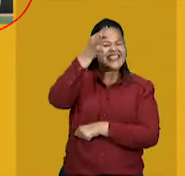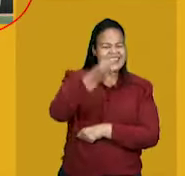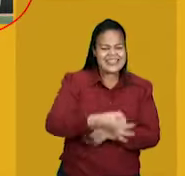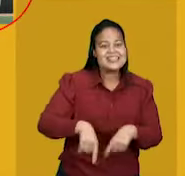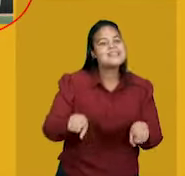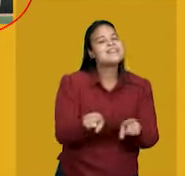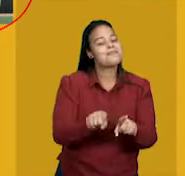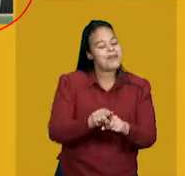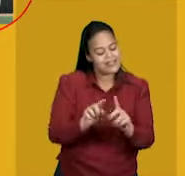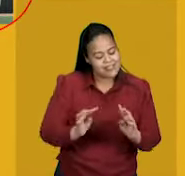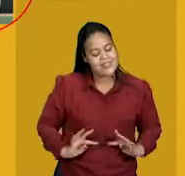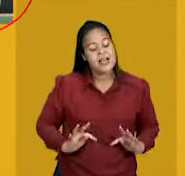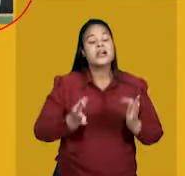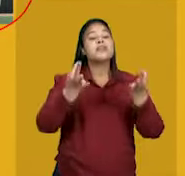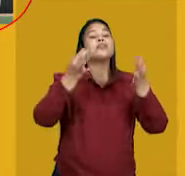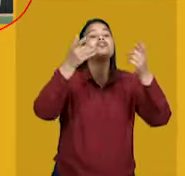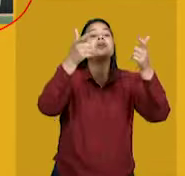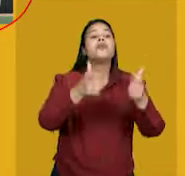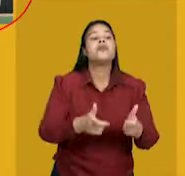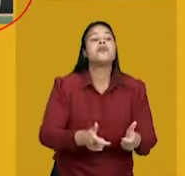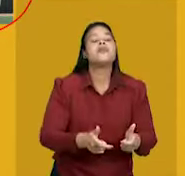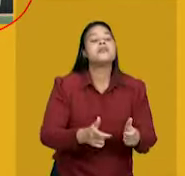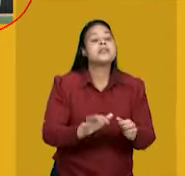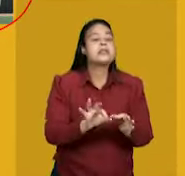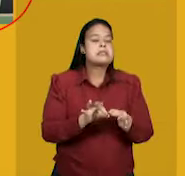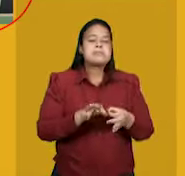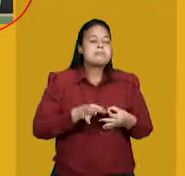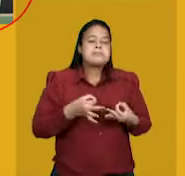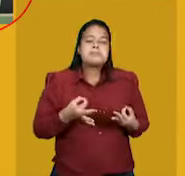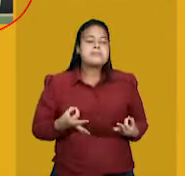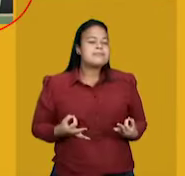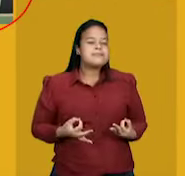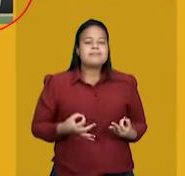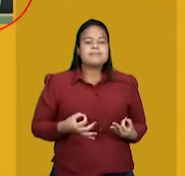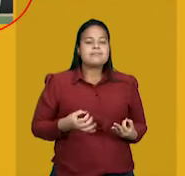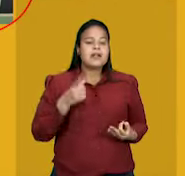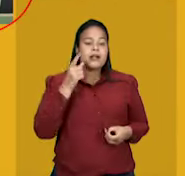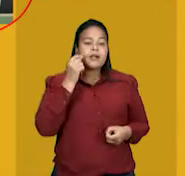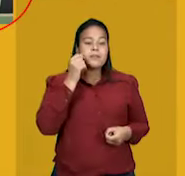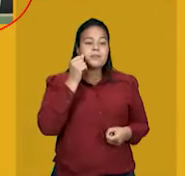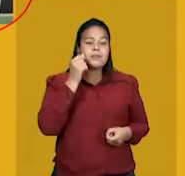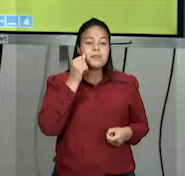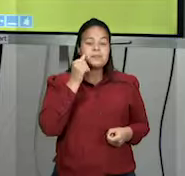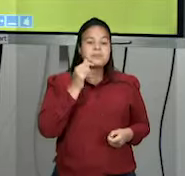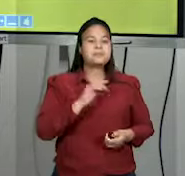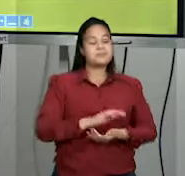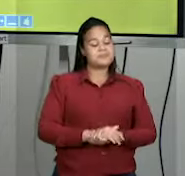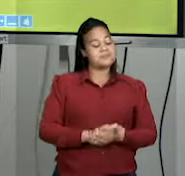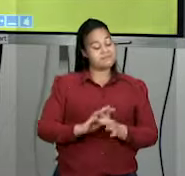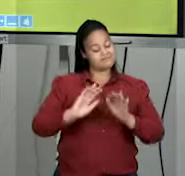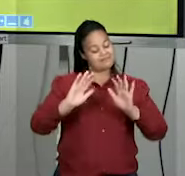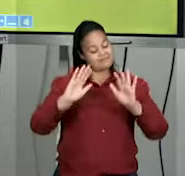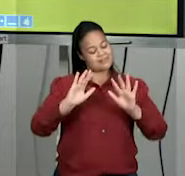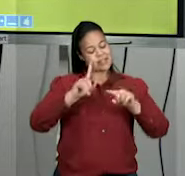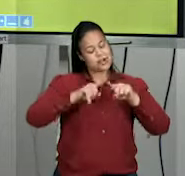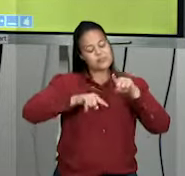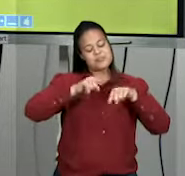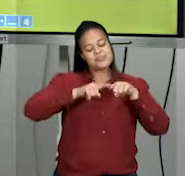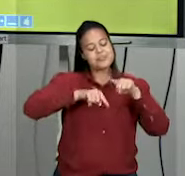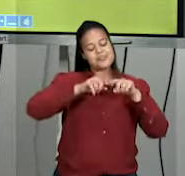identificou tecnologia na simplicidade do lápis, que apesar de ser um objeto